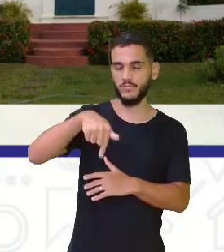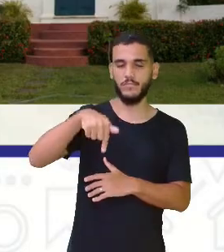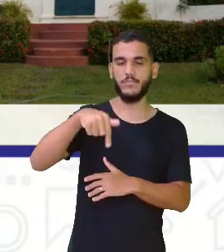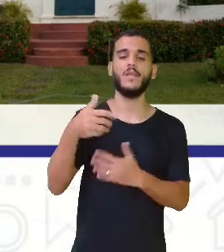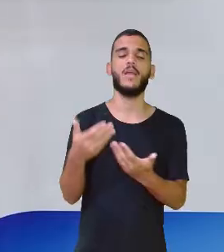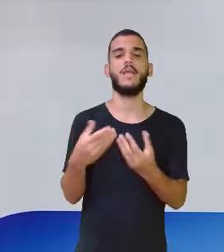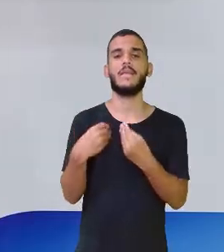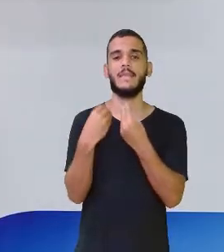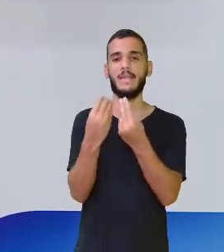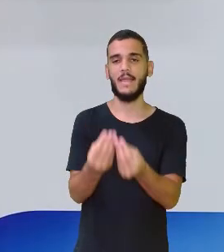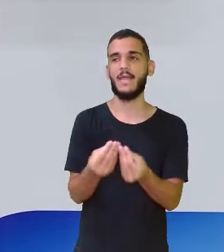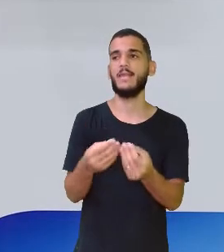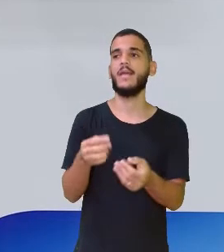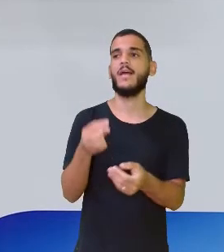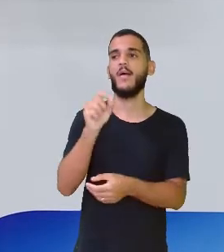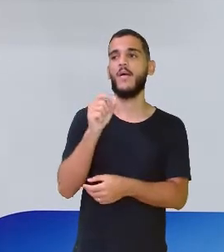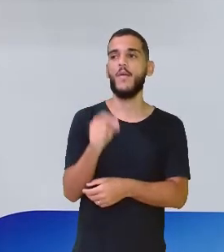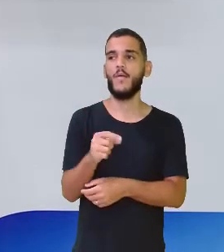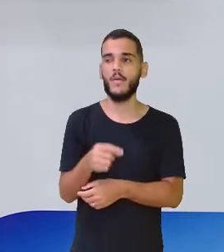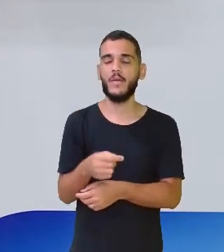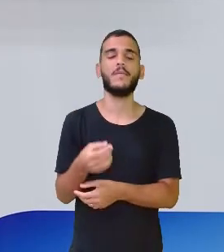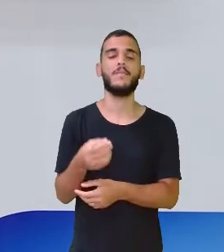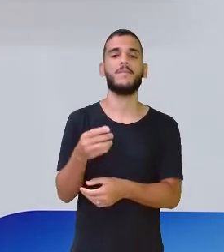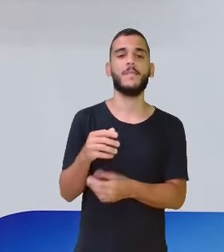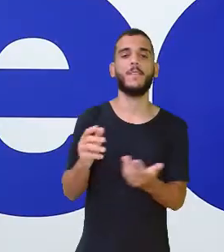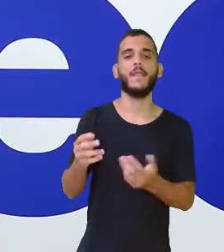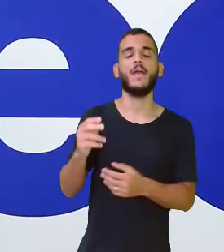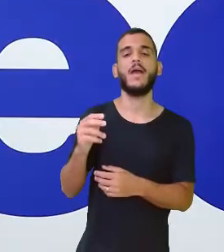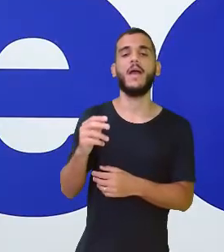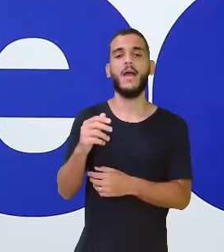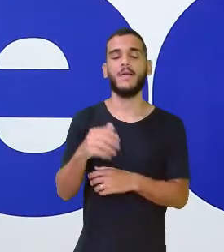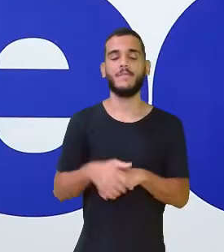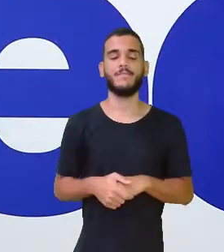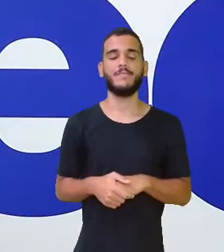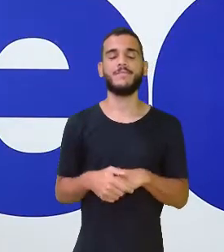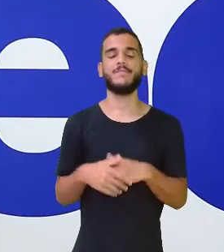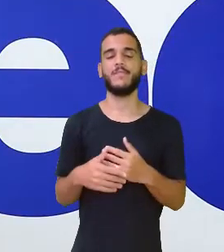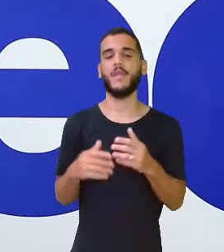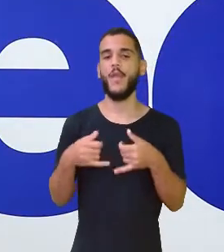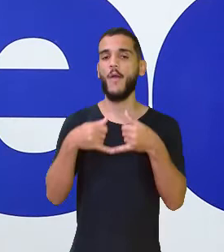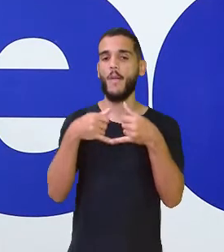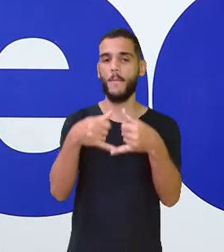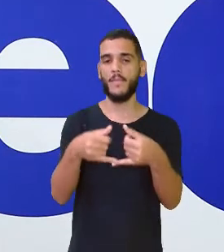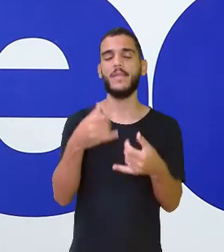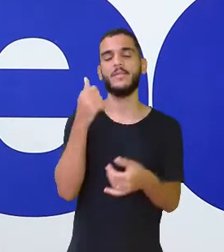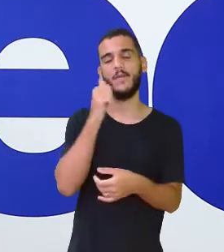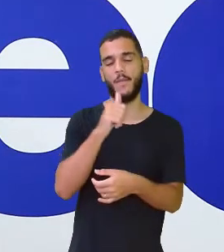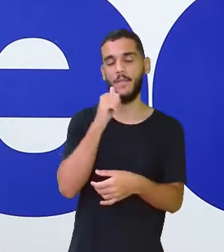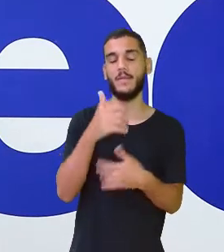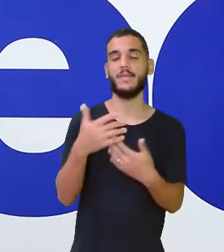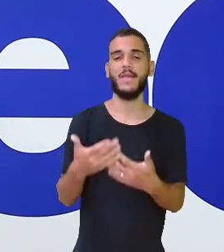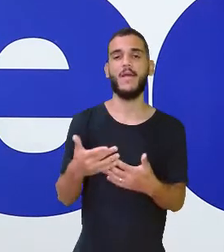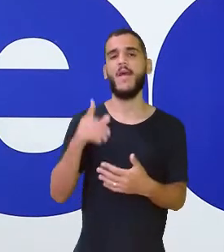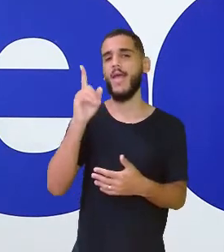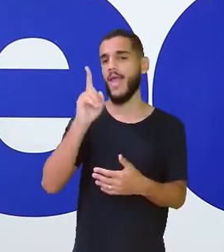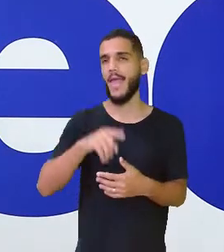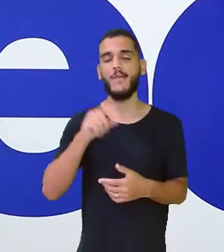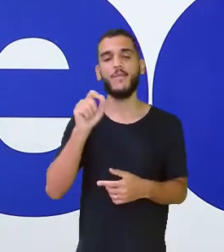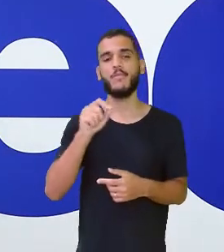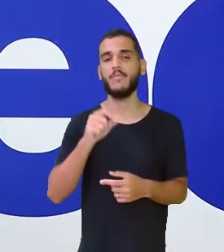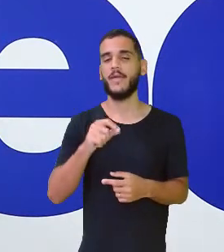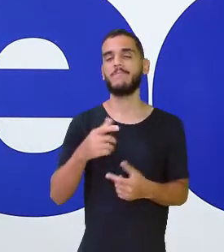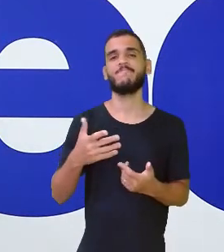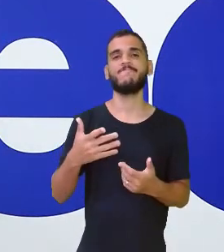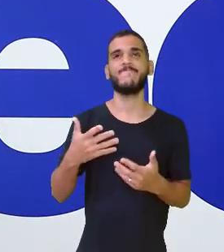essa capela aí. Visitou o local e aí o que foi que achou do local, Carolina? Visitei junto com alguns alunos e foi incrível, né, essa